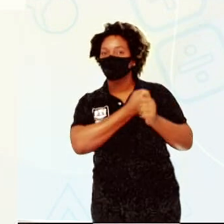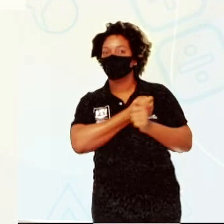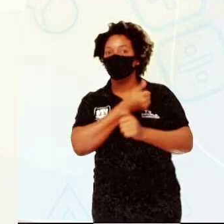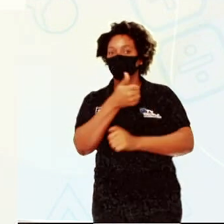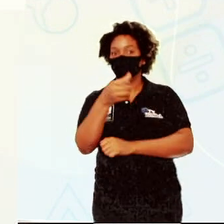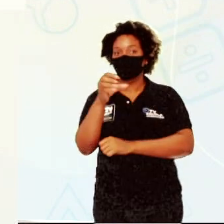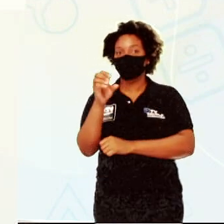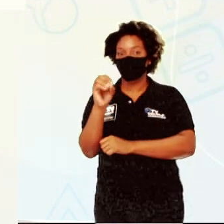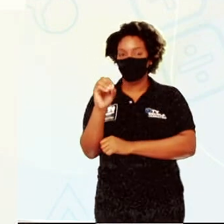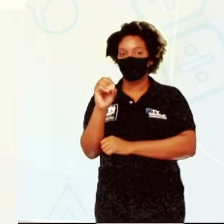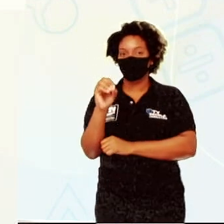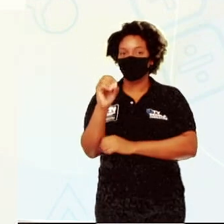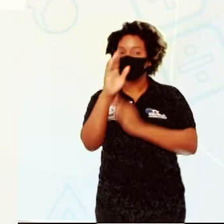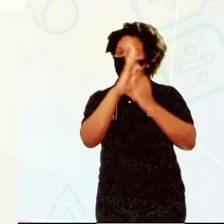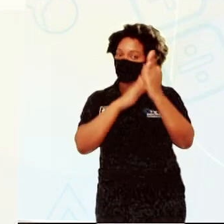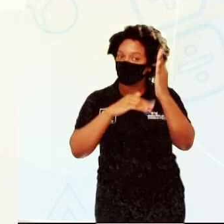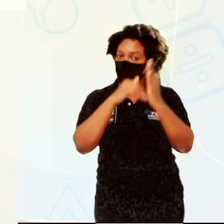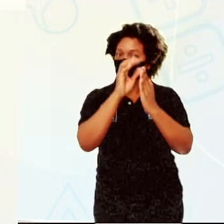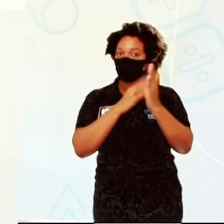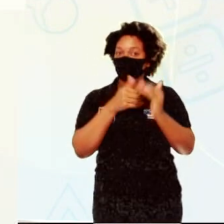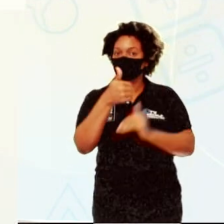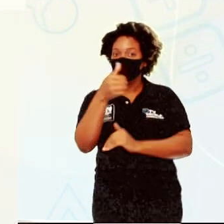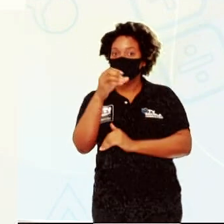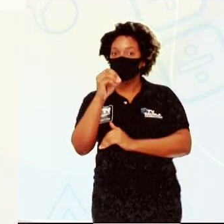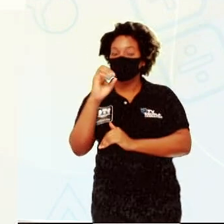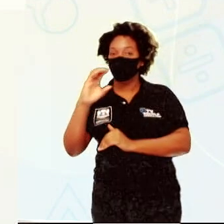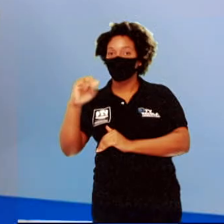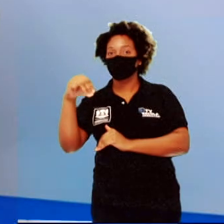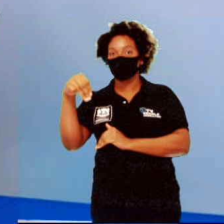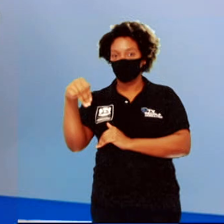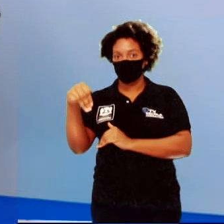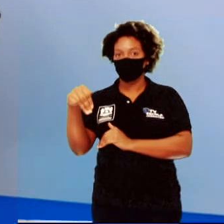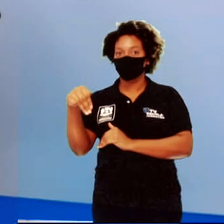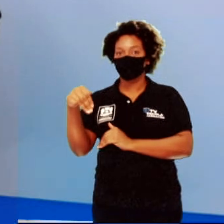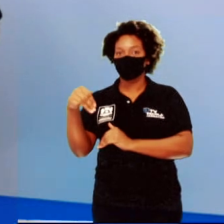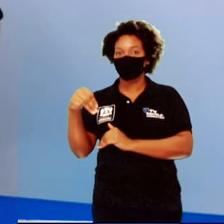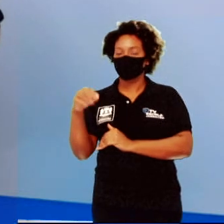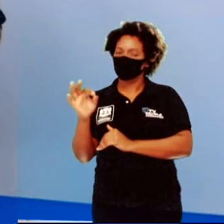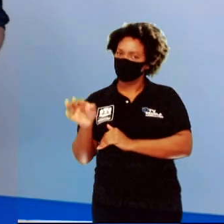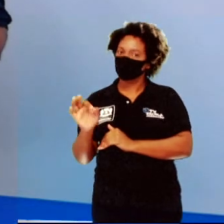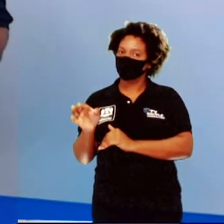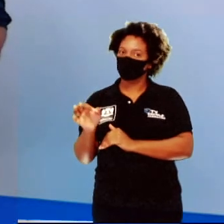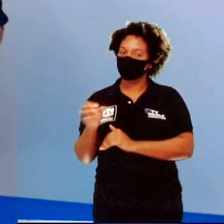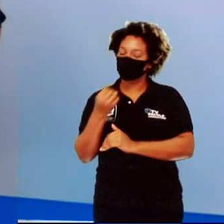Então, temos aqui um pincel de 10 centímetros. Muito bem.